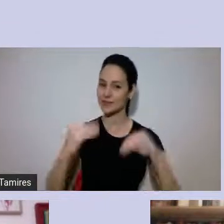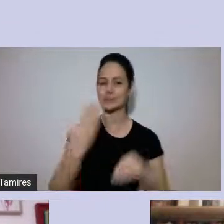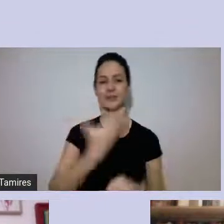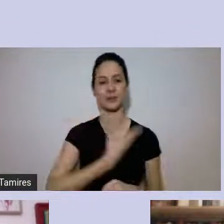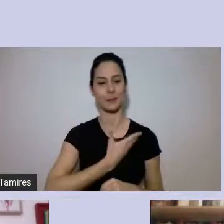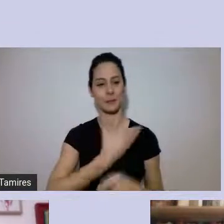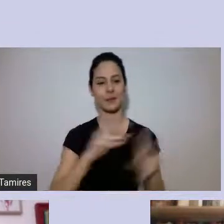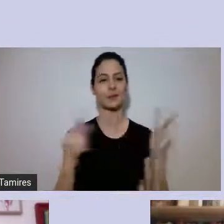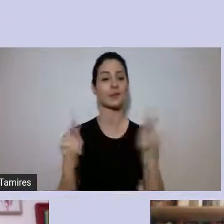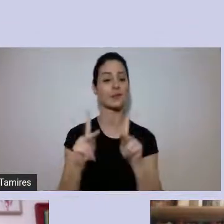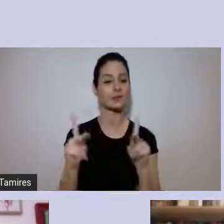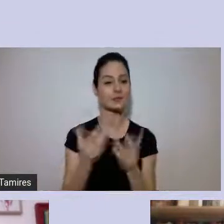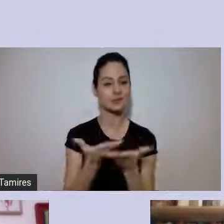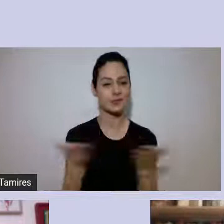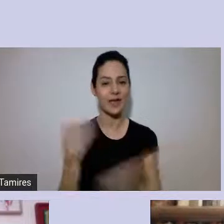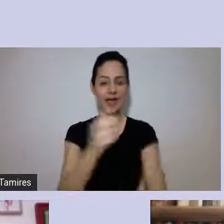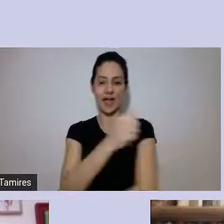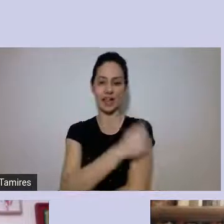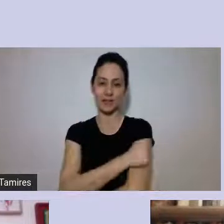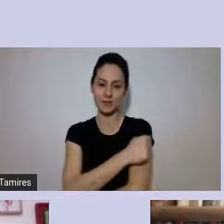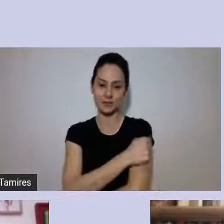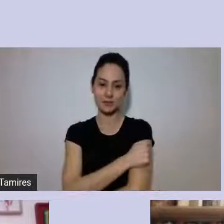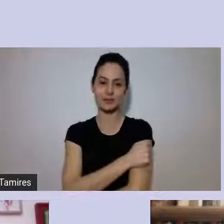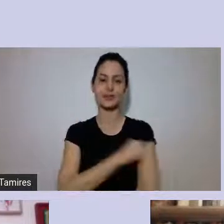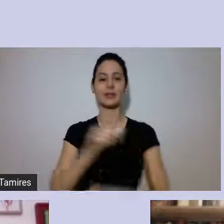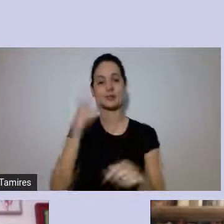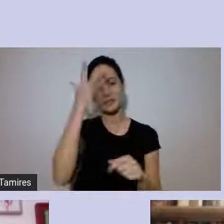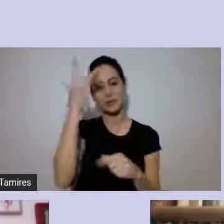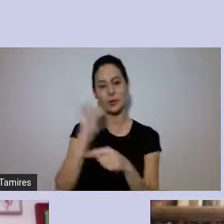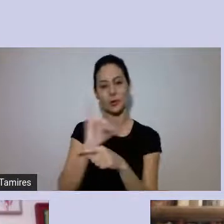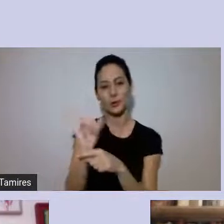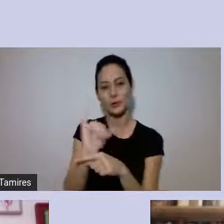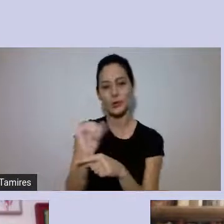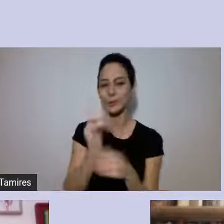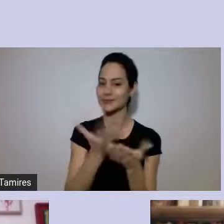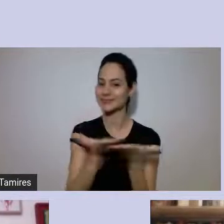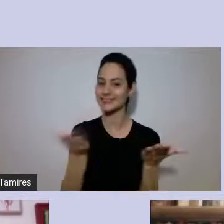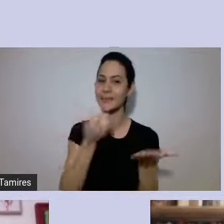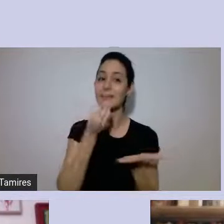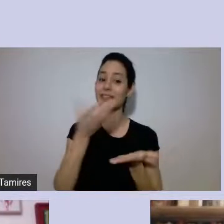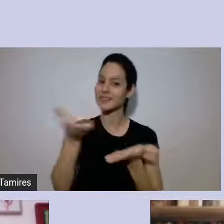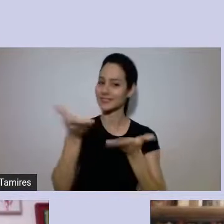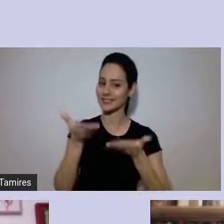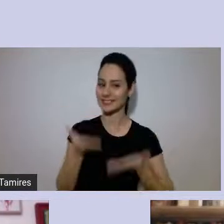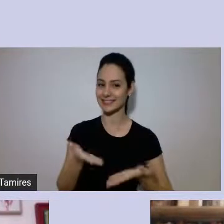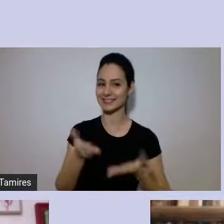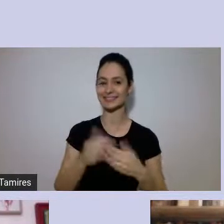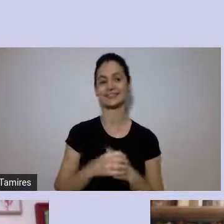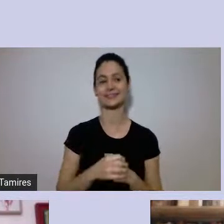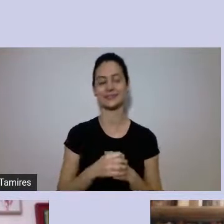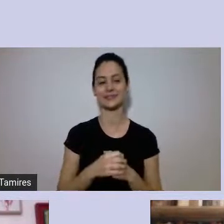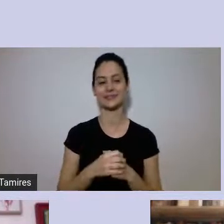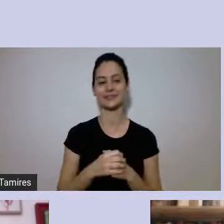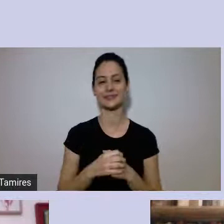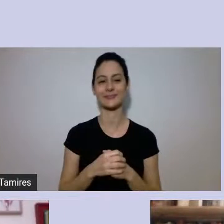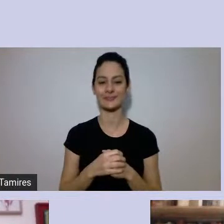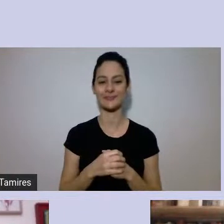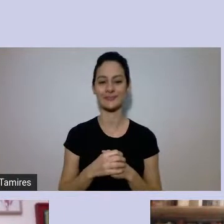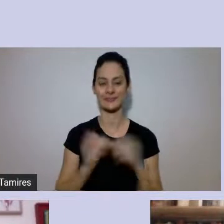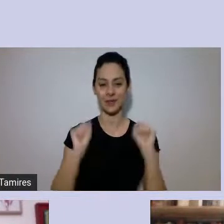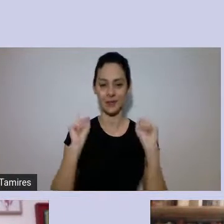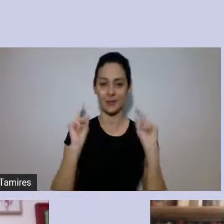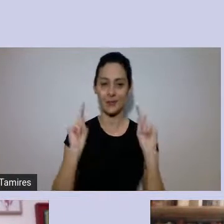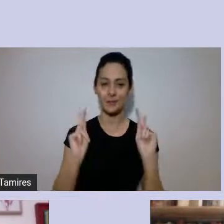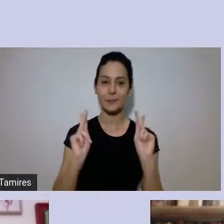professores, alunos, pessoal aí do YouTube. Sejam todos muito bem-vindos. Ok. E